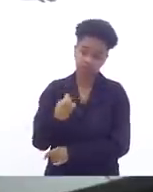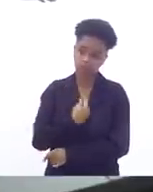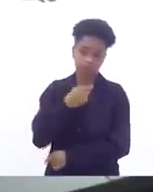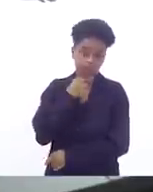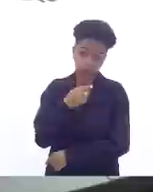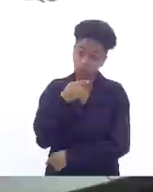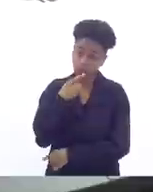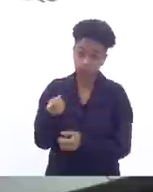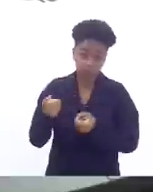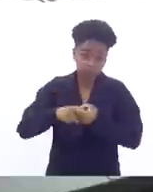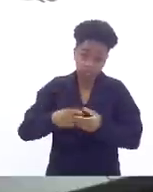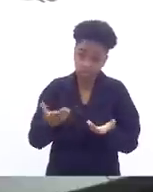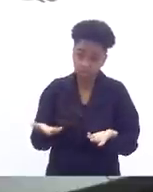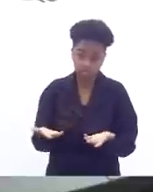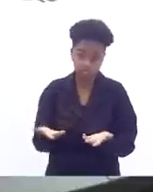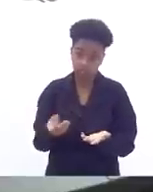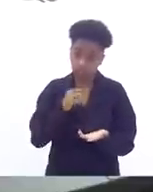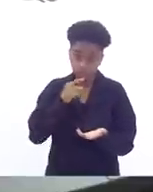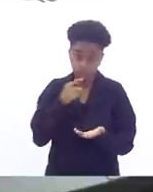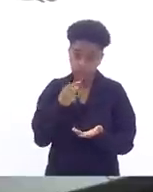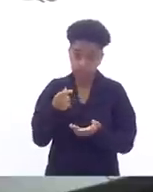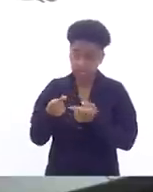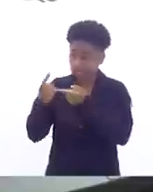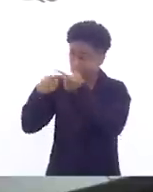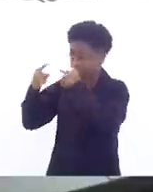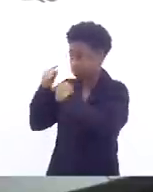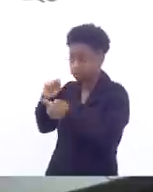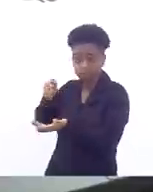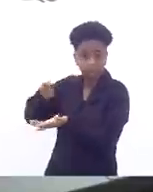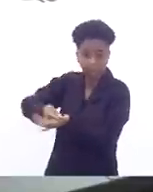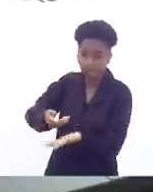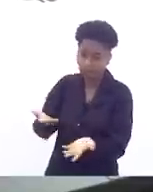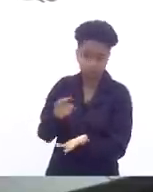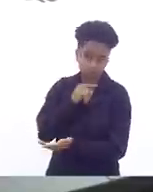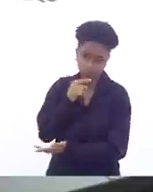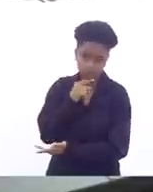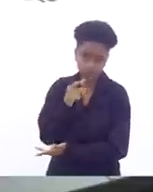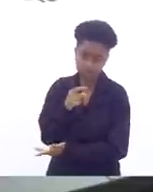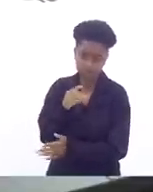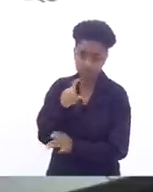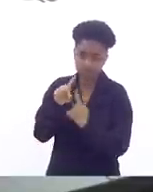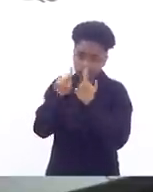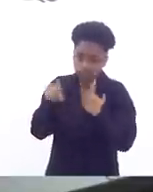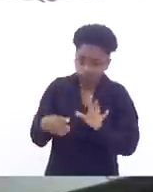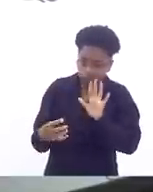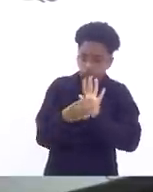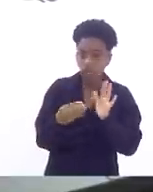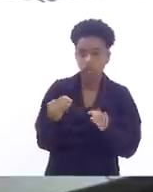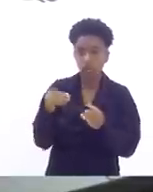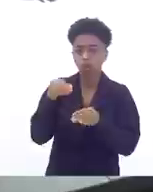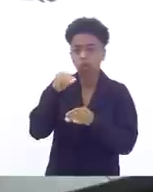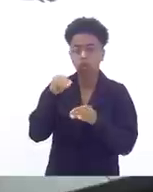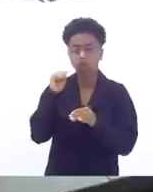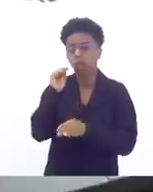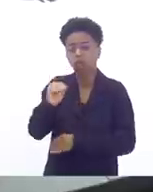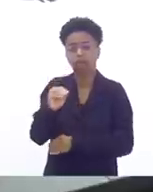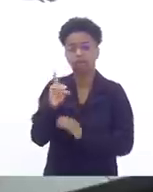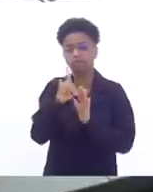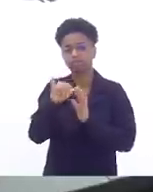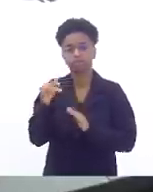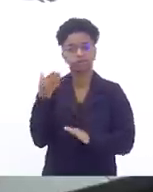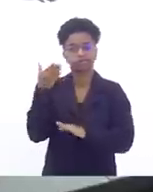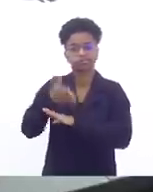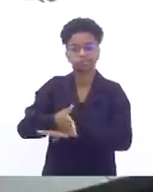voltar né fazer retroação do cargo efetivo na data de ingresso no estágio Então o que vem